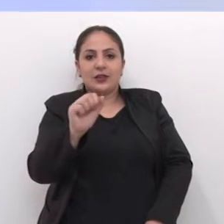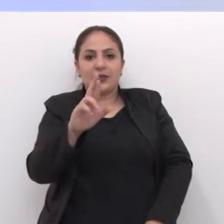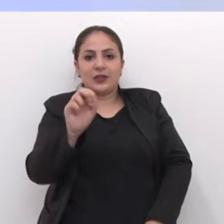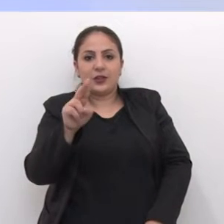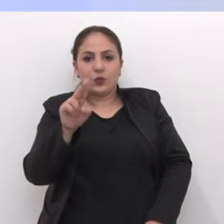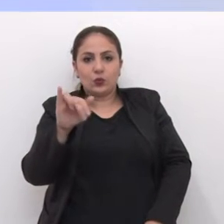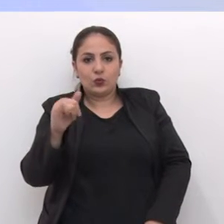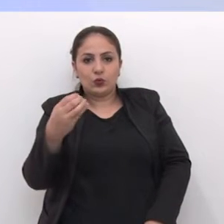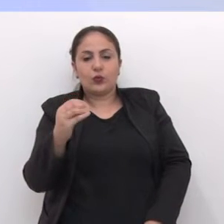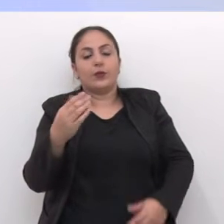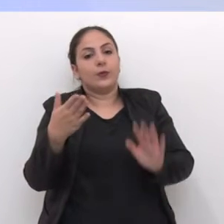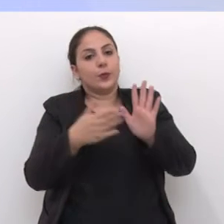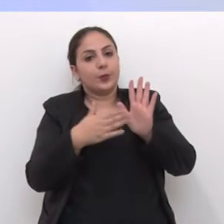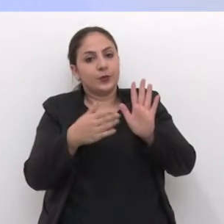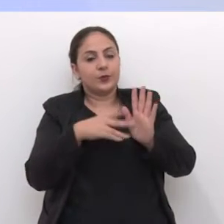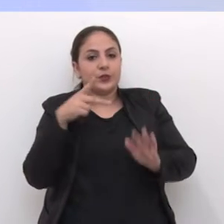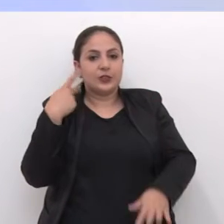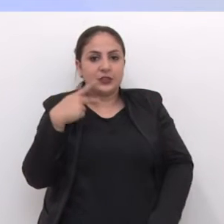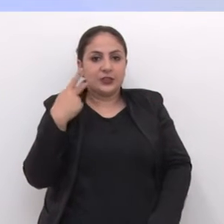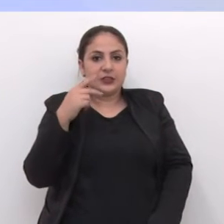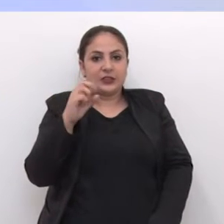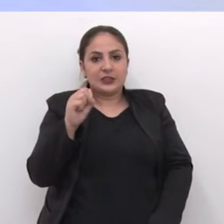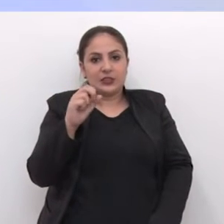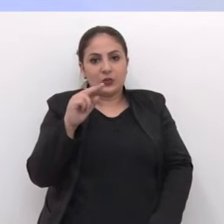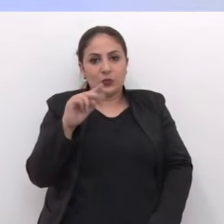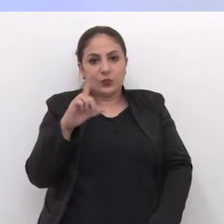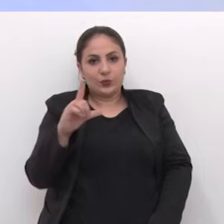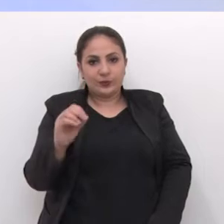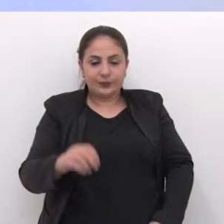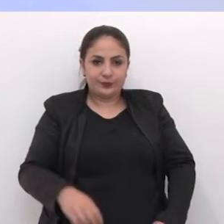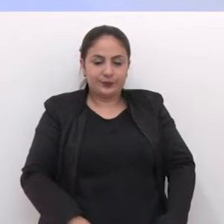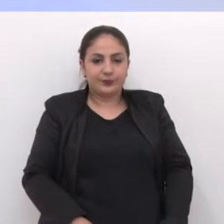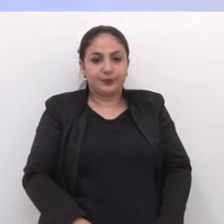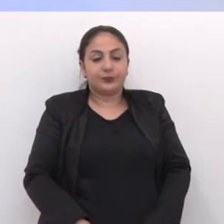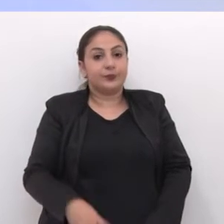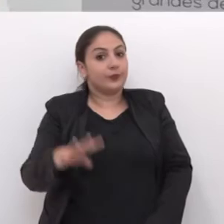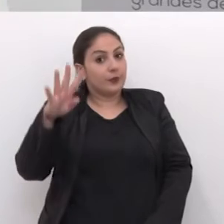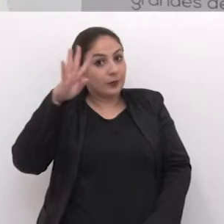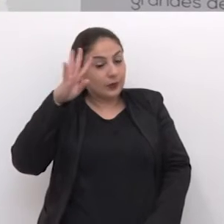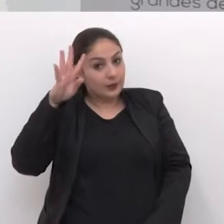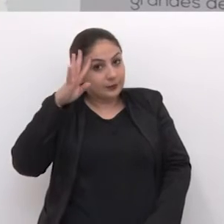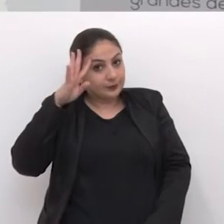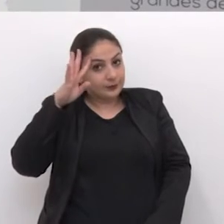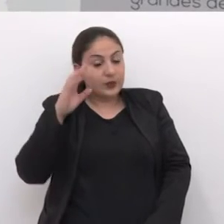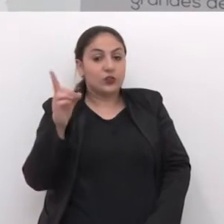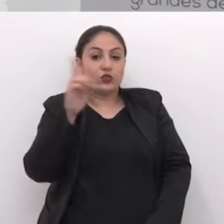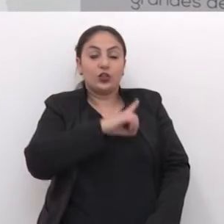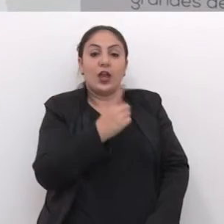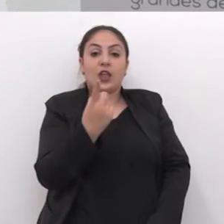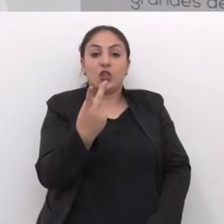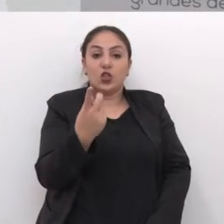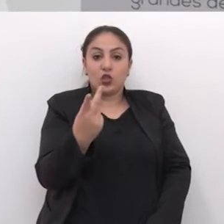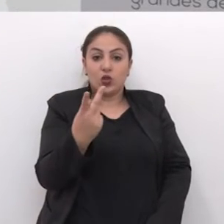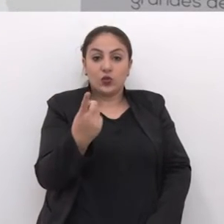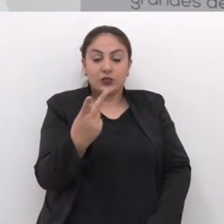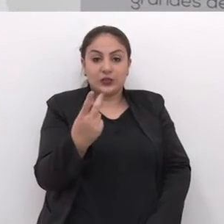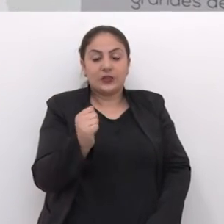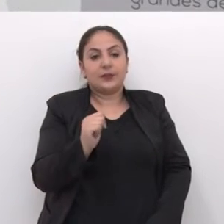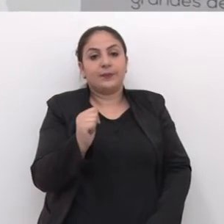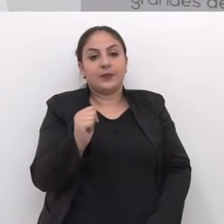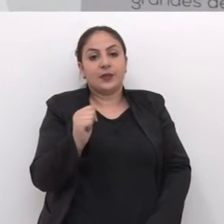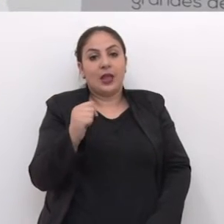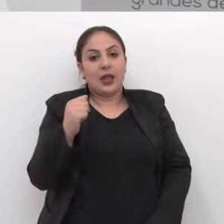Lucas Araújo. A solenidade foi proposta pelo vereador Saul Spinelli. Quarta-feira, dia 12,